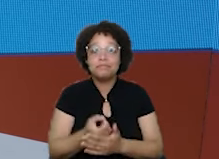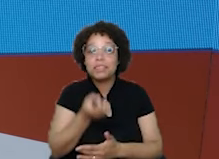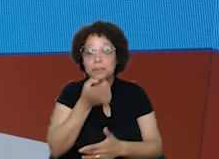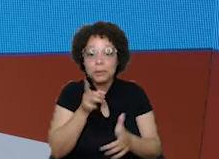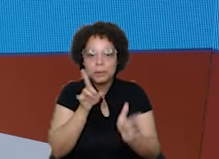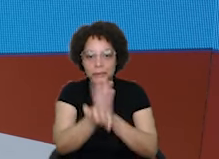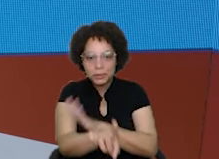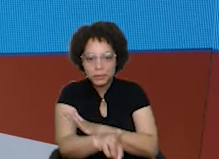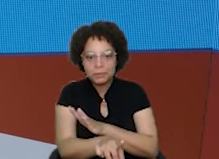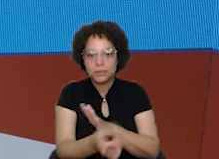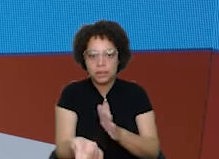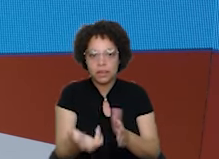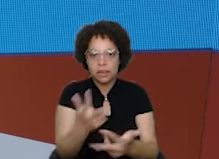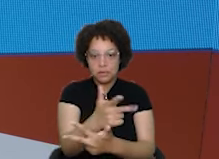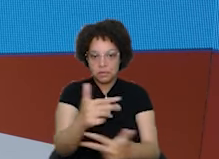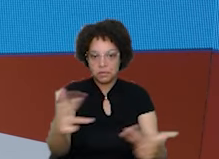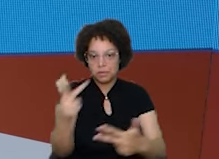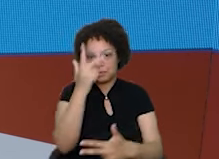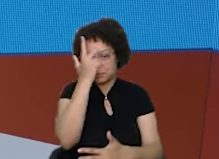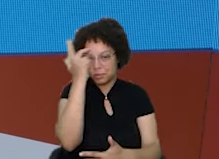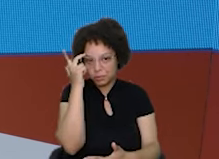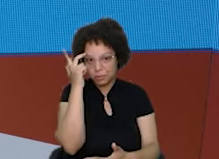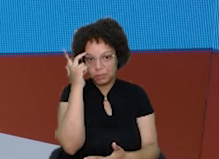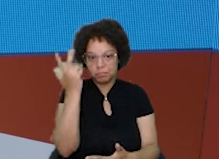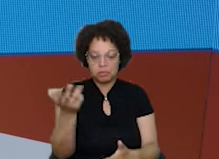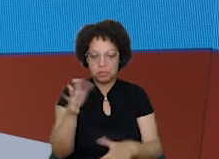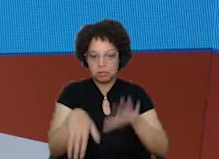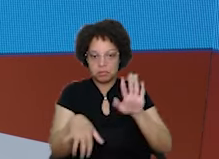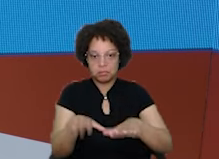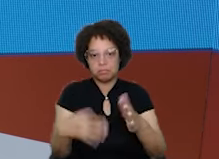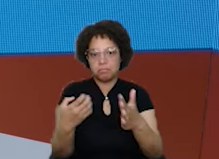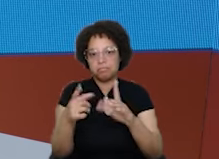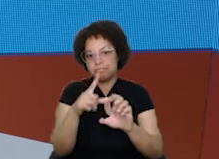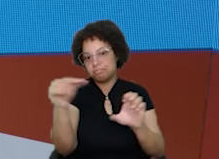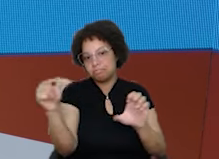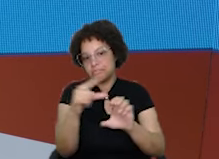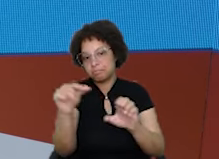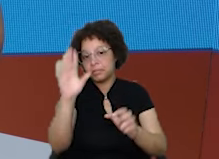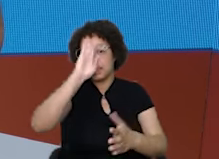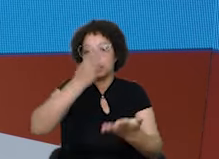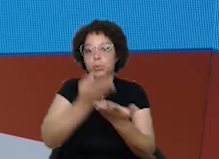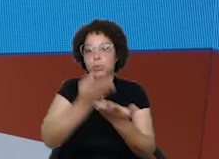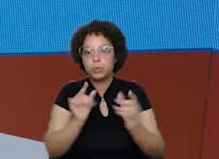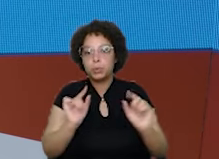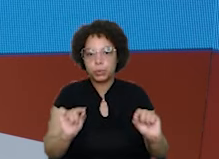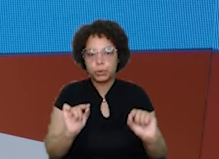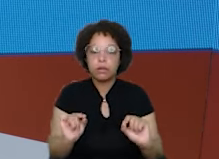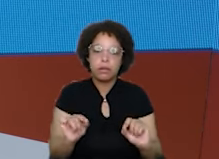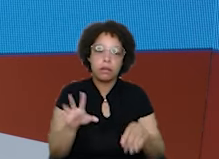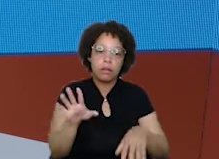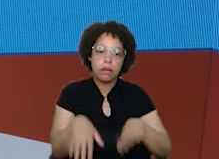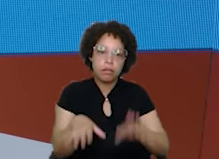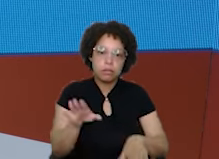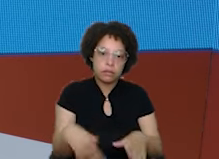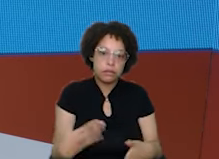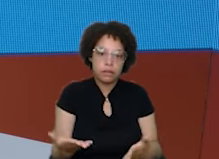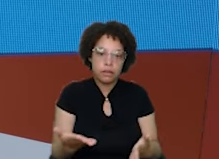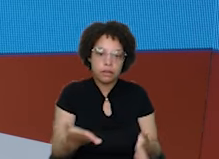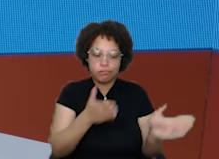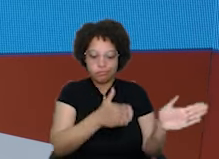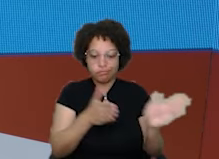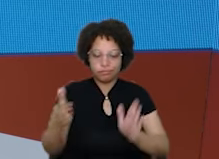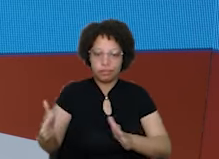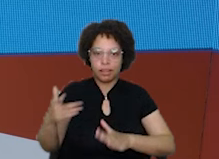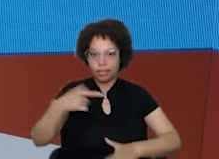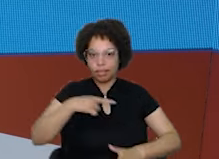porque muitas vezes o o os empreendedores e empreendedoras acreditam que pelo fato de não tomarem uma medida consciente